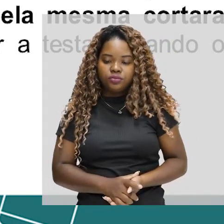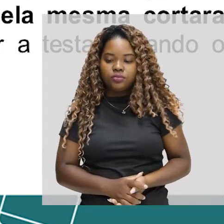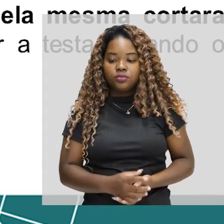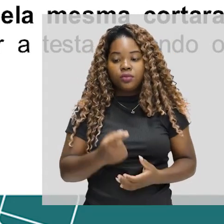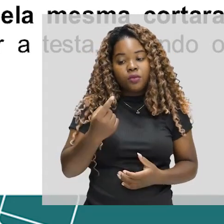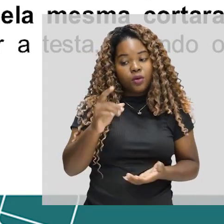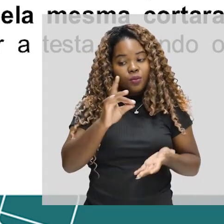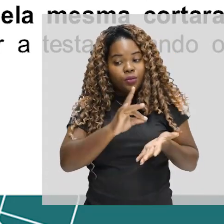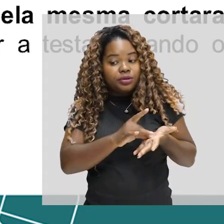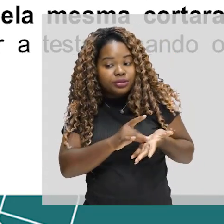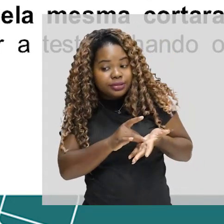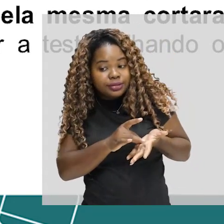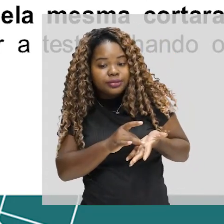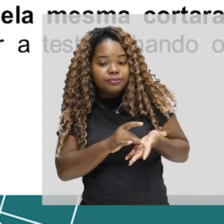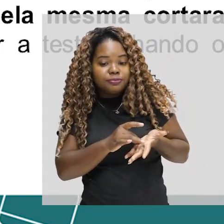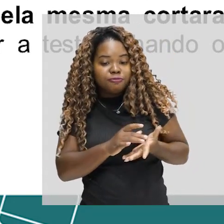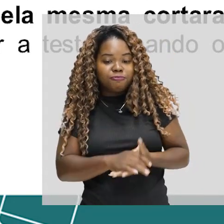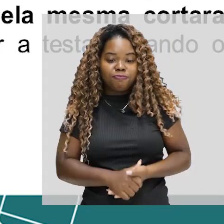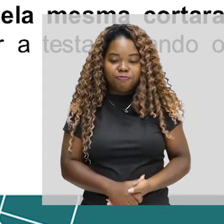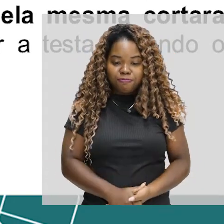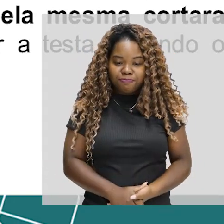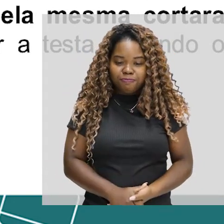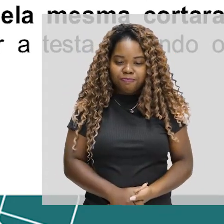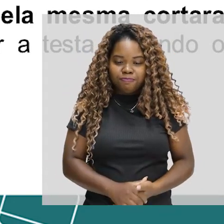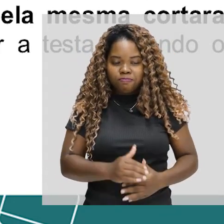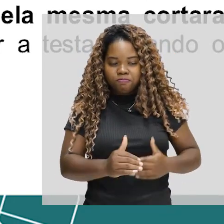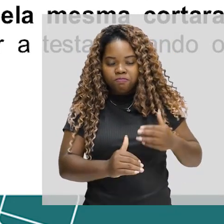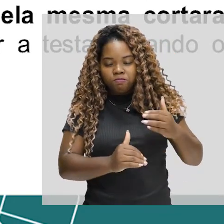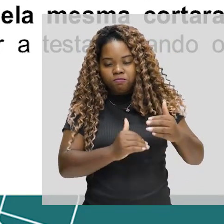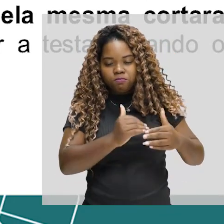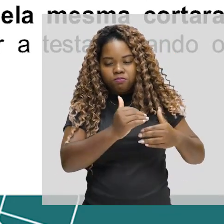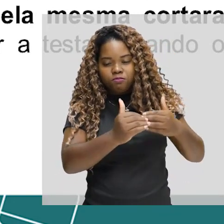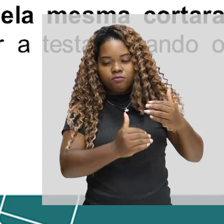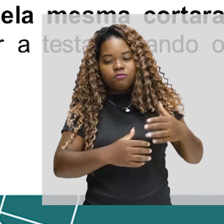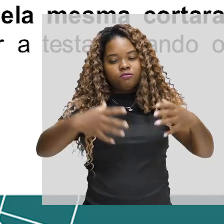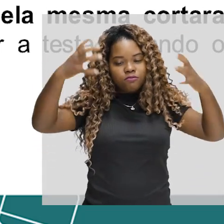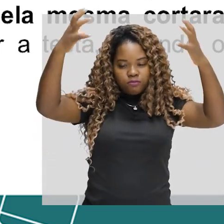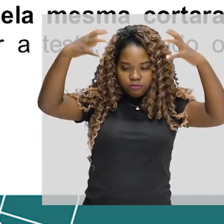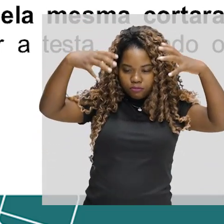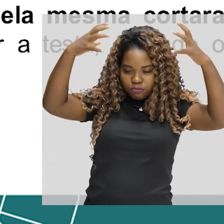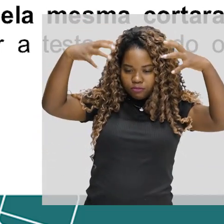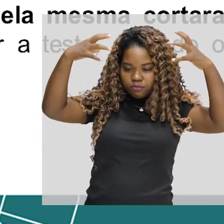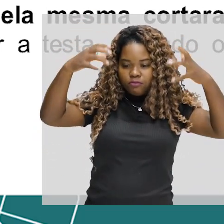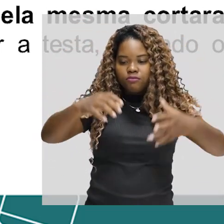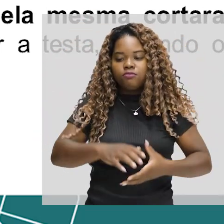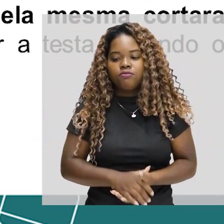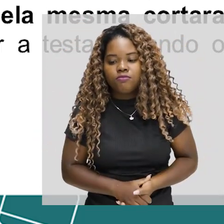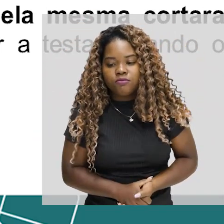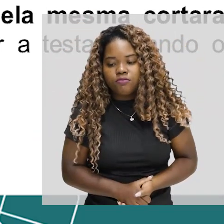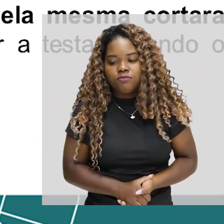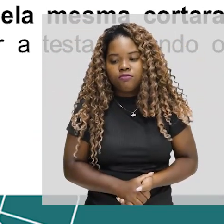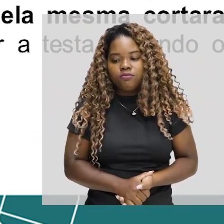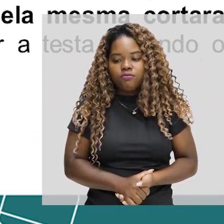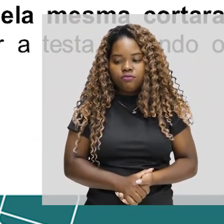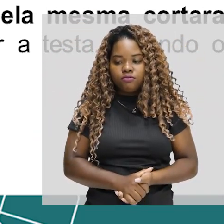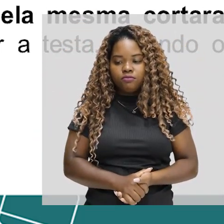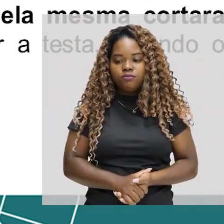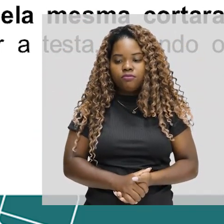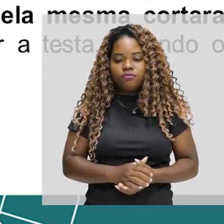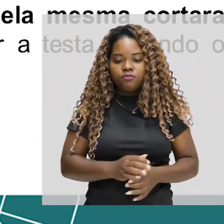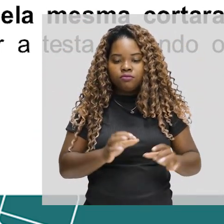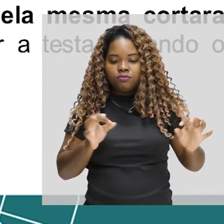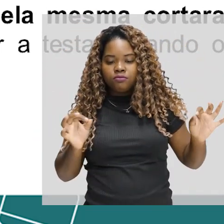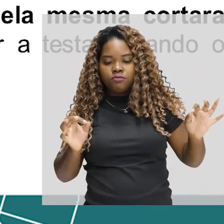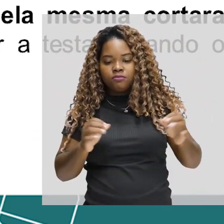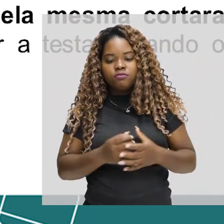coisa verdadeira e sumarenta. Cresciam, tomavam banho, exigiam para si, malcriados, estantes